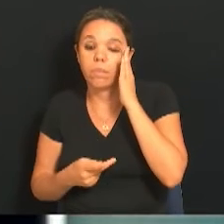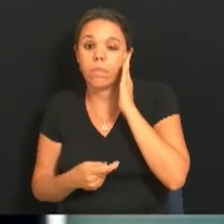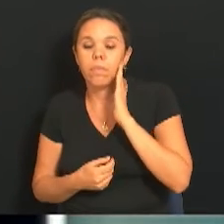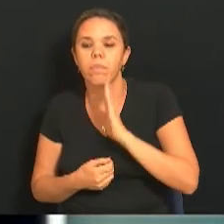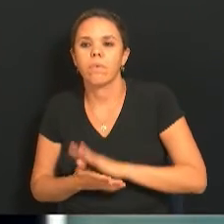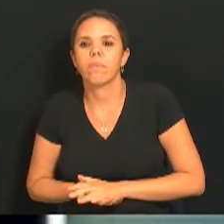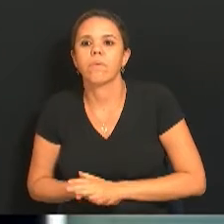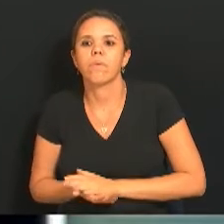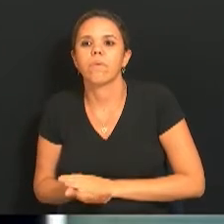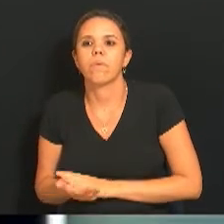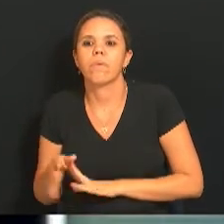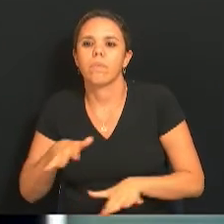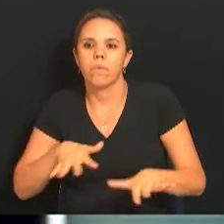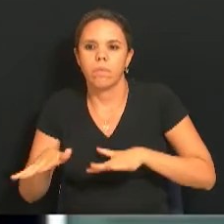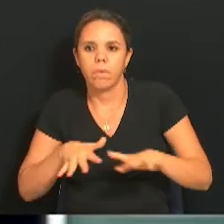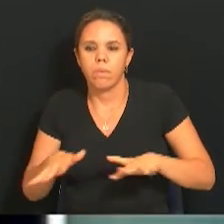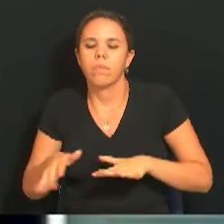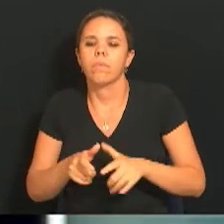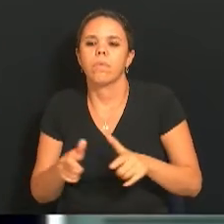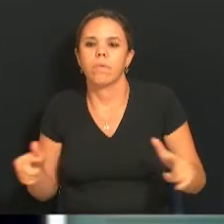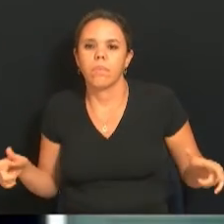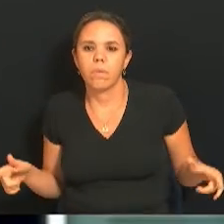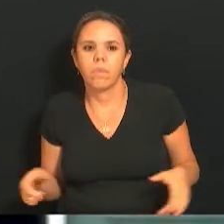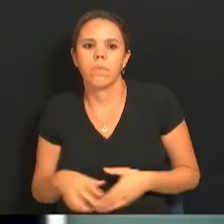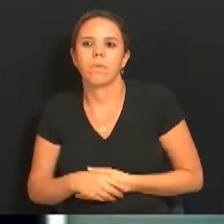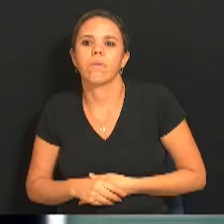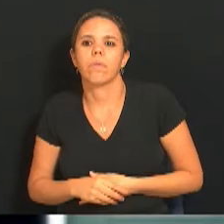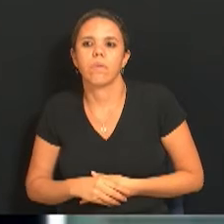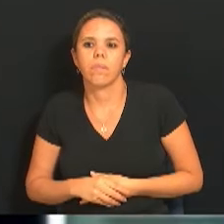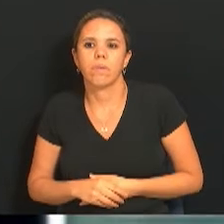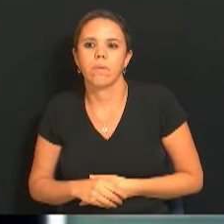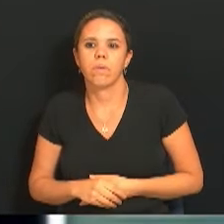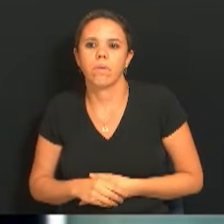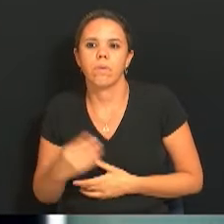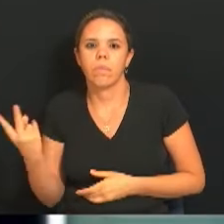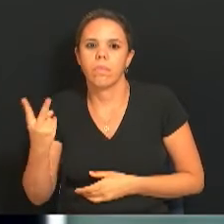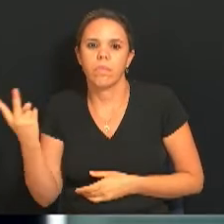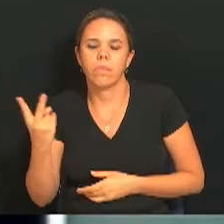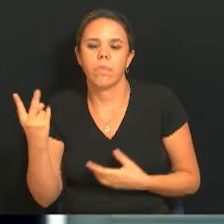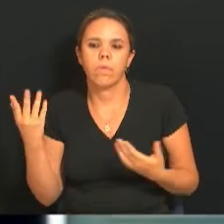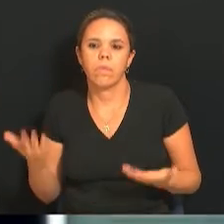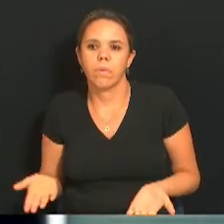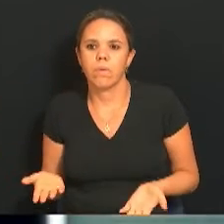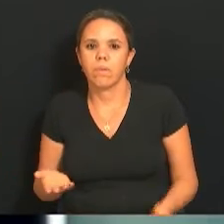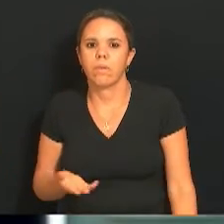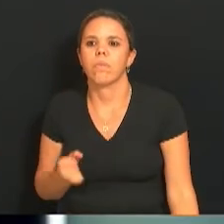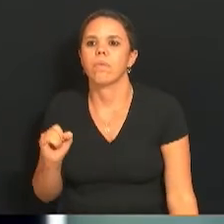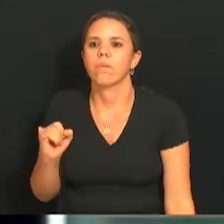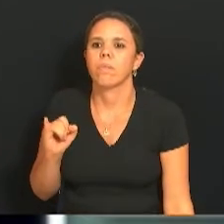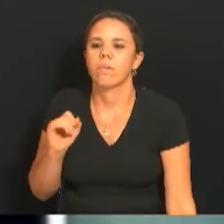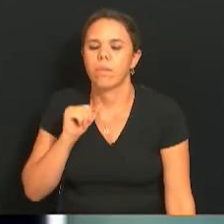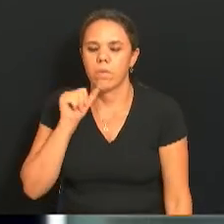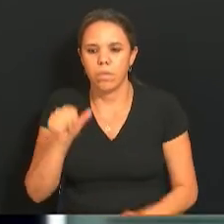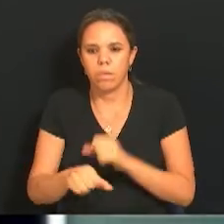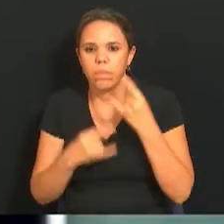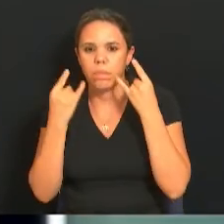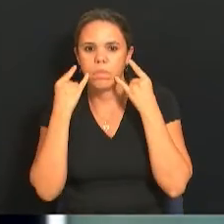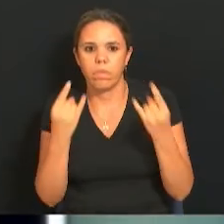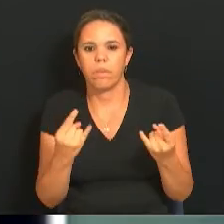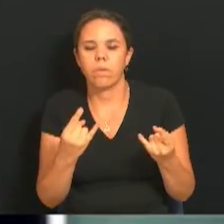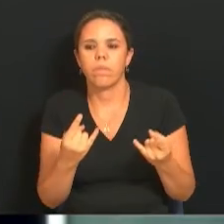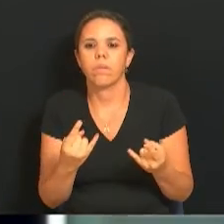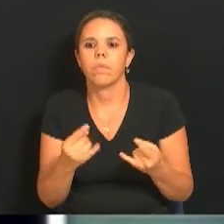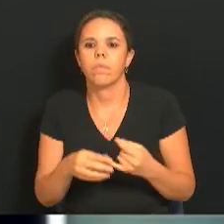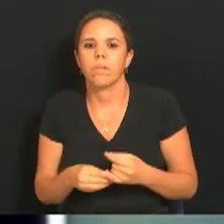uma movimentação muito grande de valores, então se torna uma área atrativa, e essa área